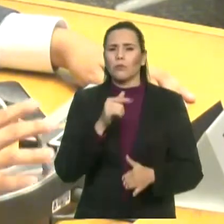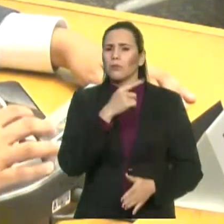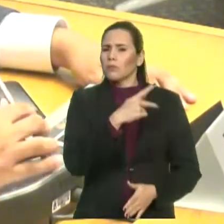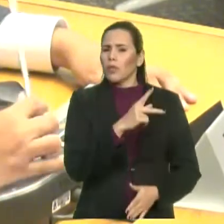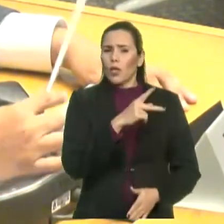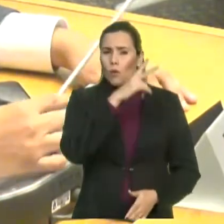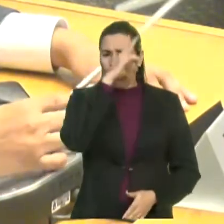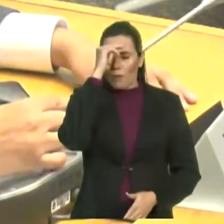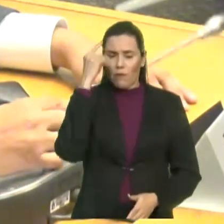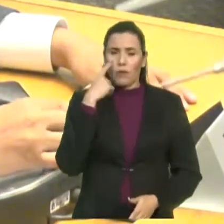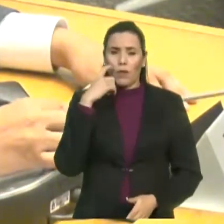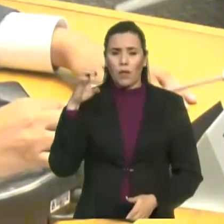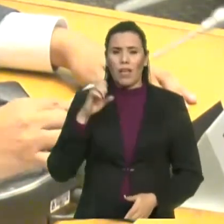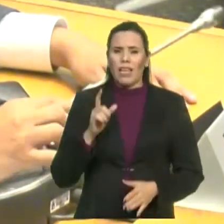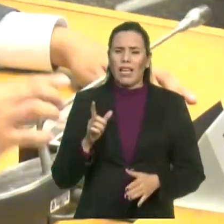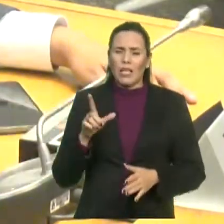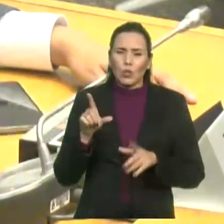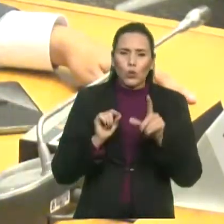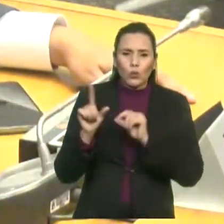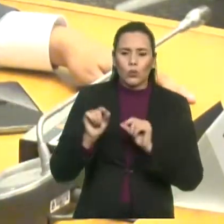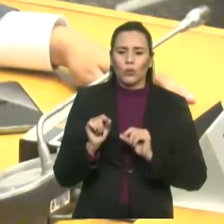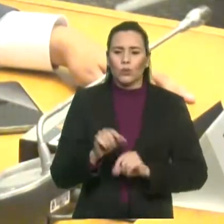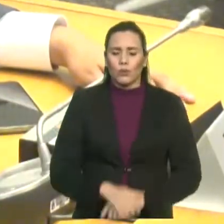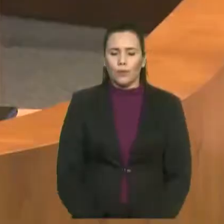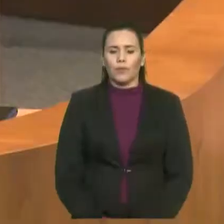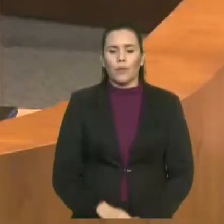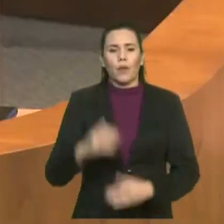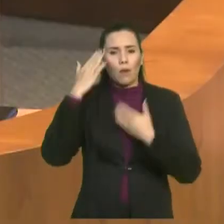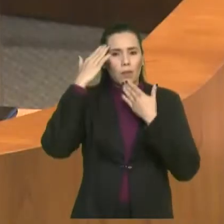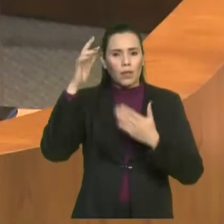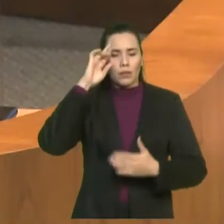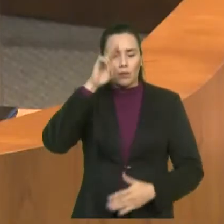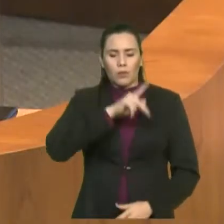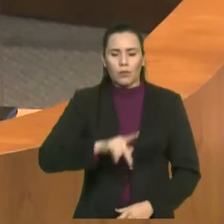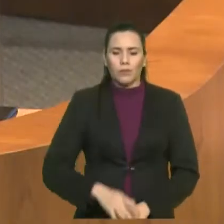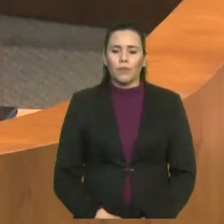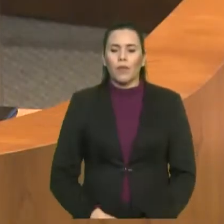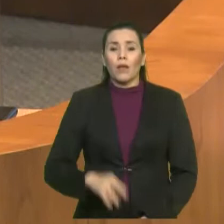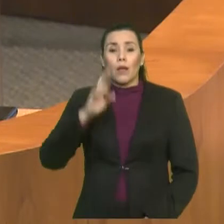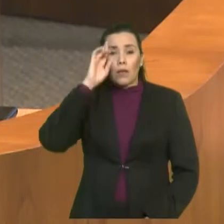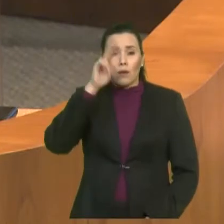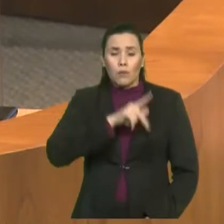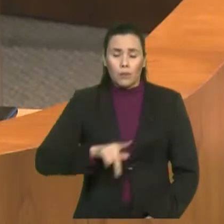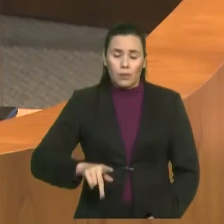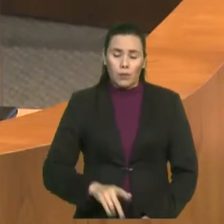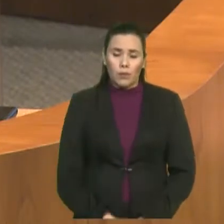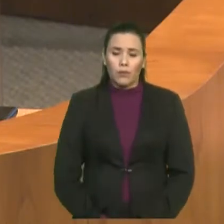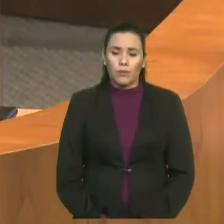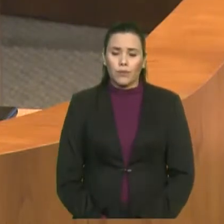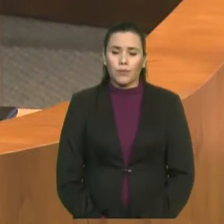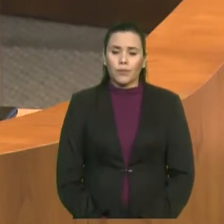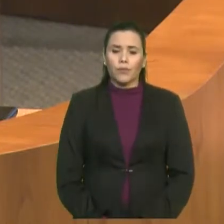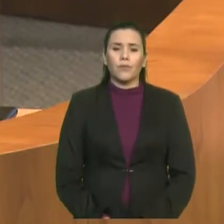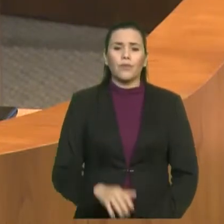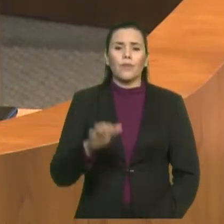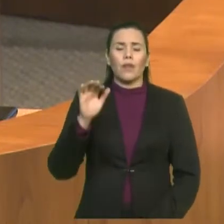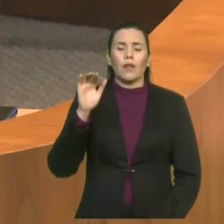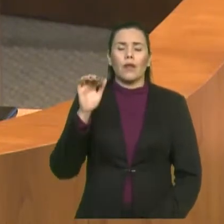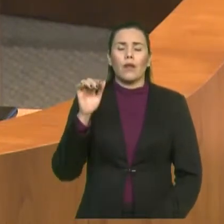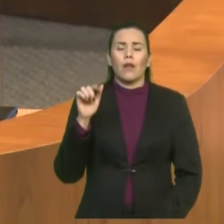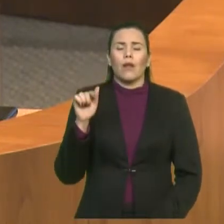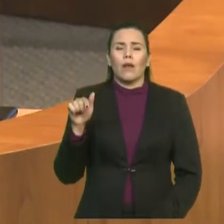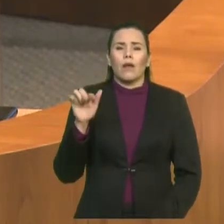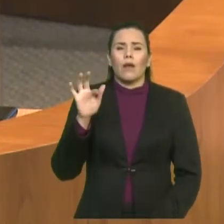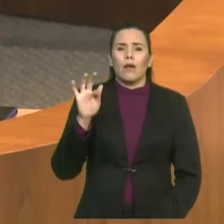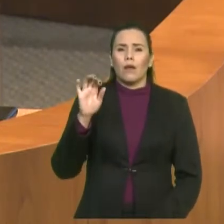presidente. Obrigado pela parte, deputado Glauber. Presidente, eu também vou aproveitar essa sua presença na tribuna, né? Como o deputado